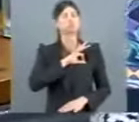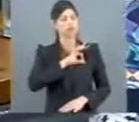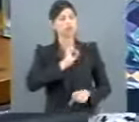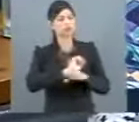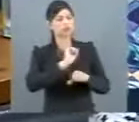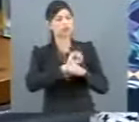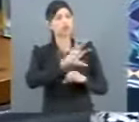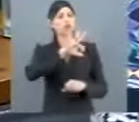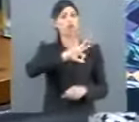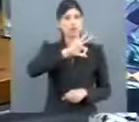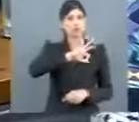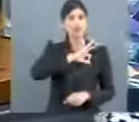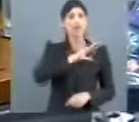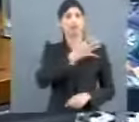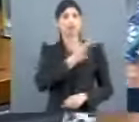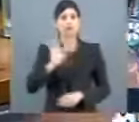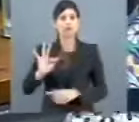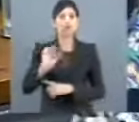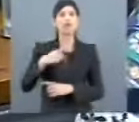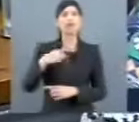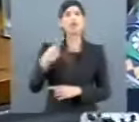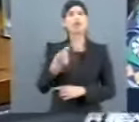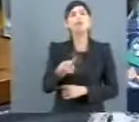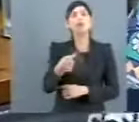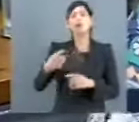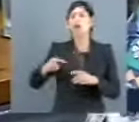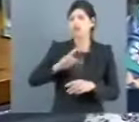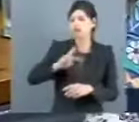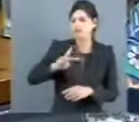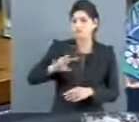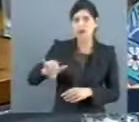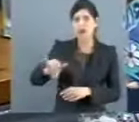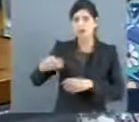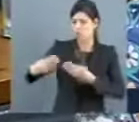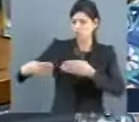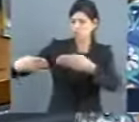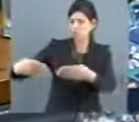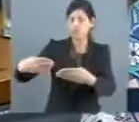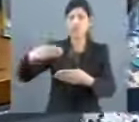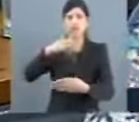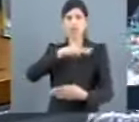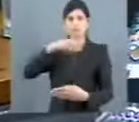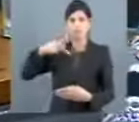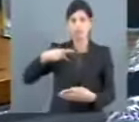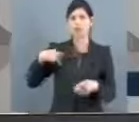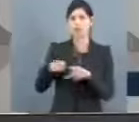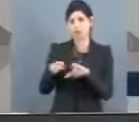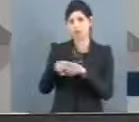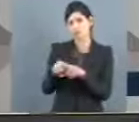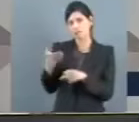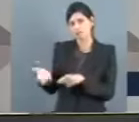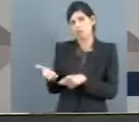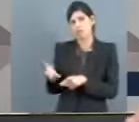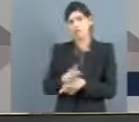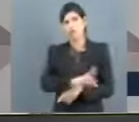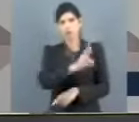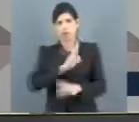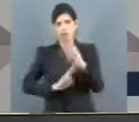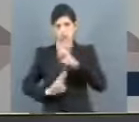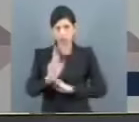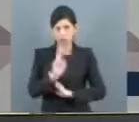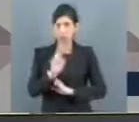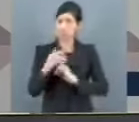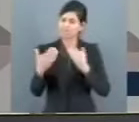que obviamente deve mobilizar o Supremo e o Ministério Público, deem resposta a esse tipo de coisa. Obrigada, presidente. Deputado Jandira, nossa